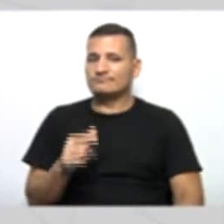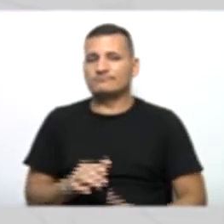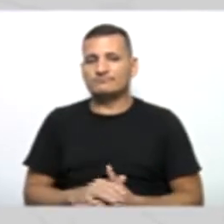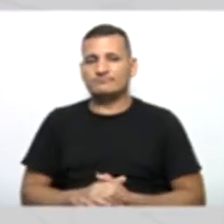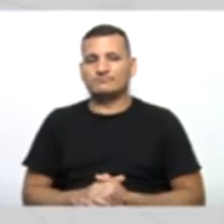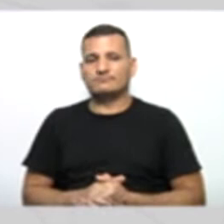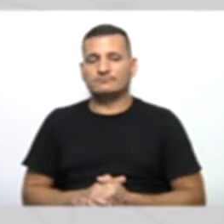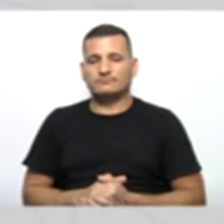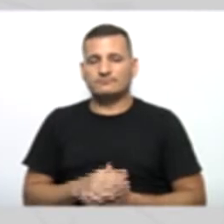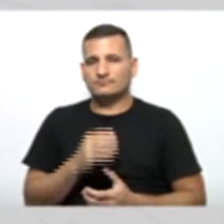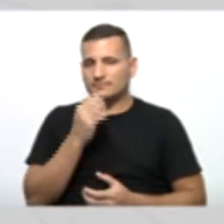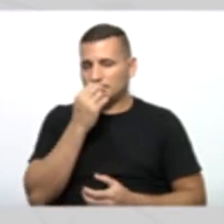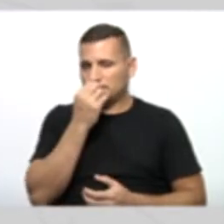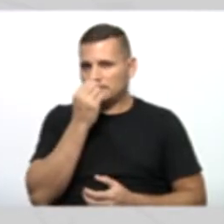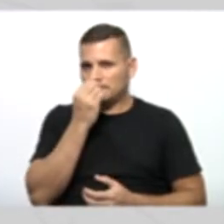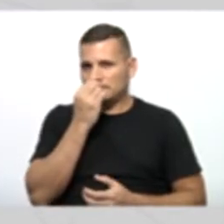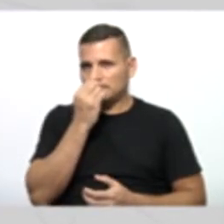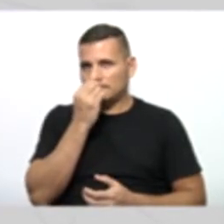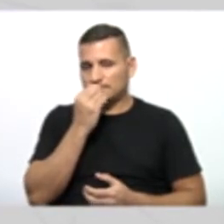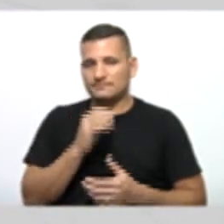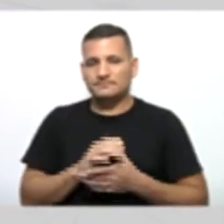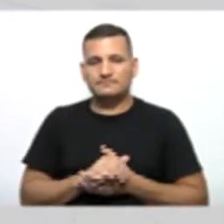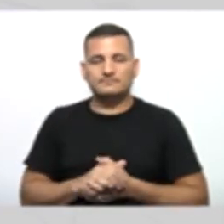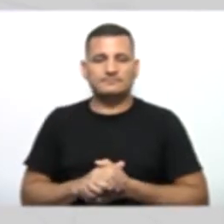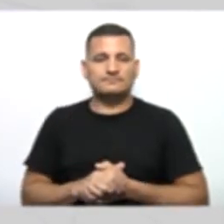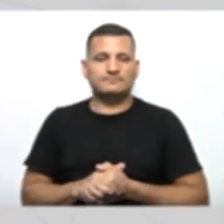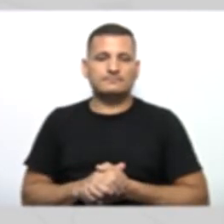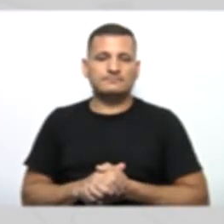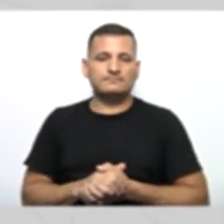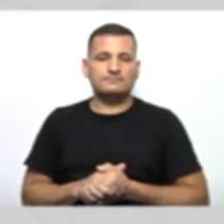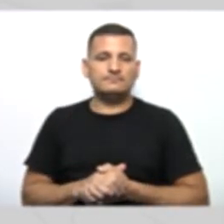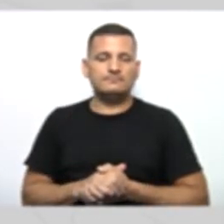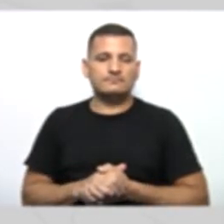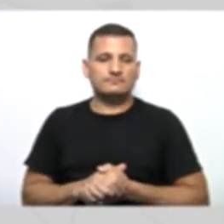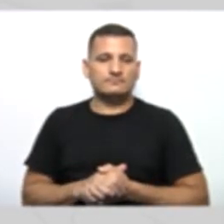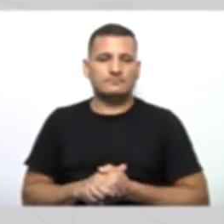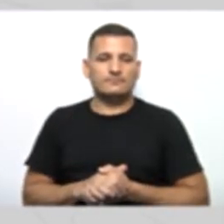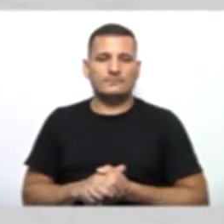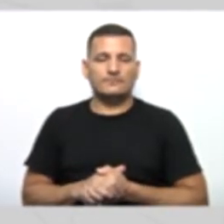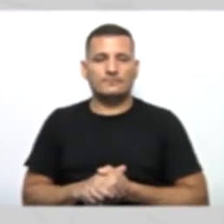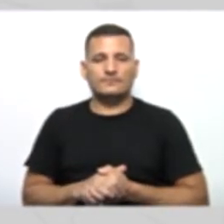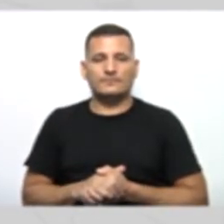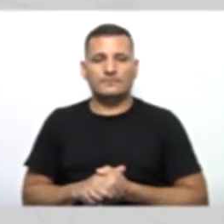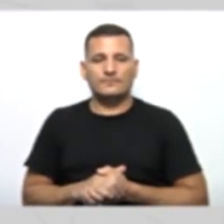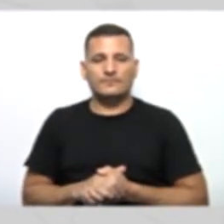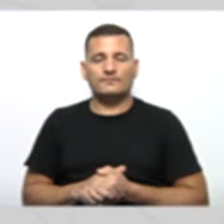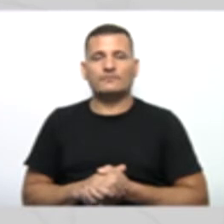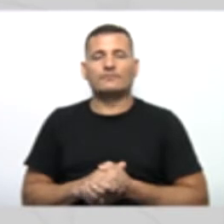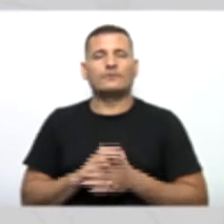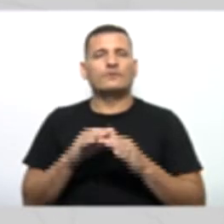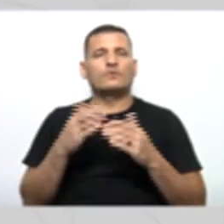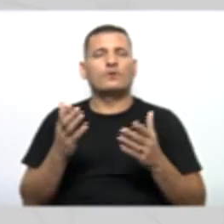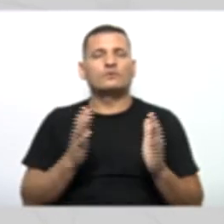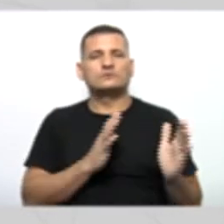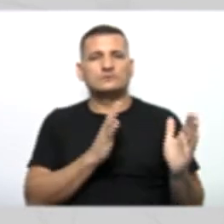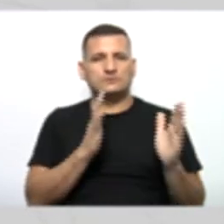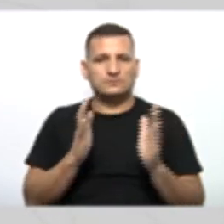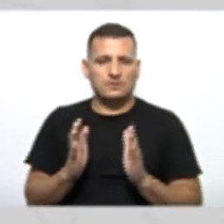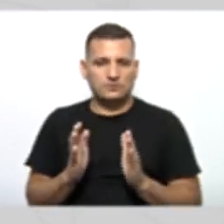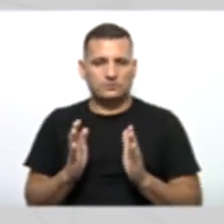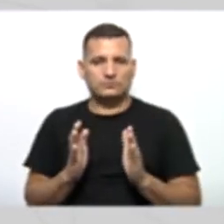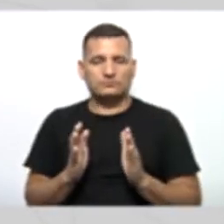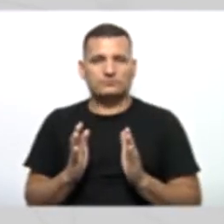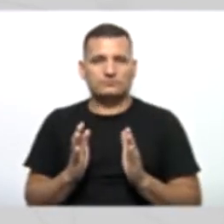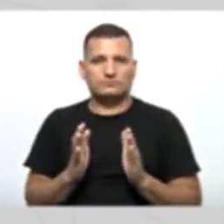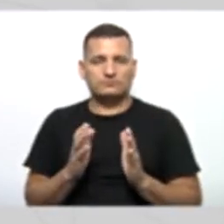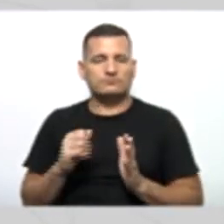Excelente. Vamos lá então, professor. As nossas respostas. Bom, em qual estágio da relação com